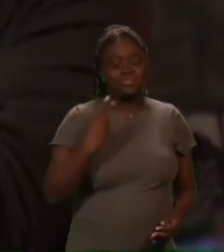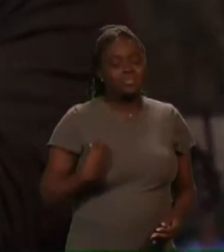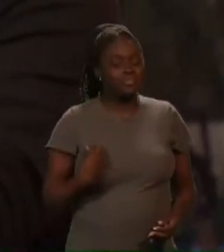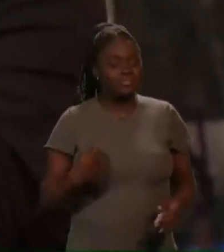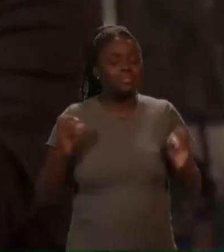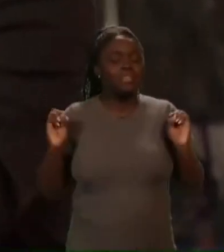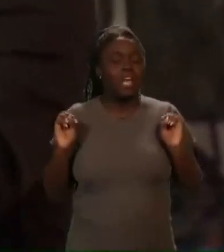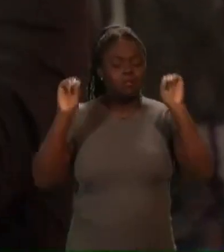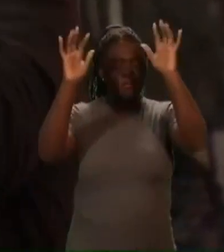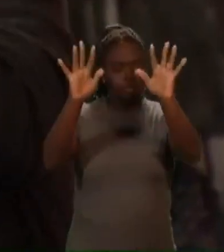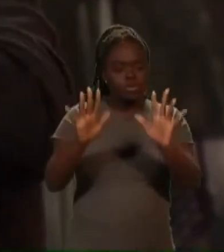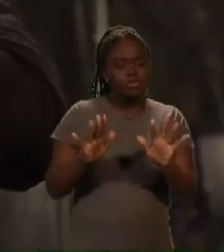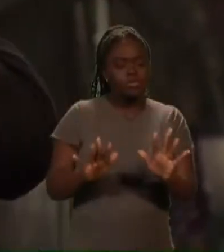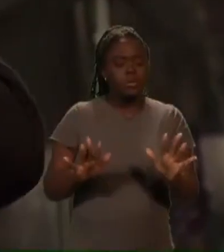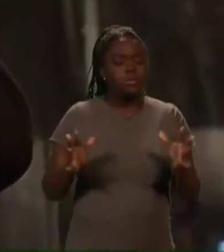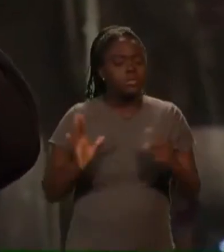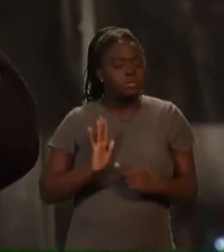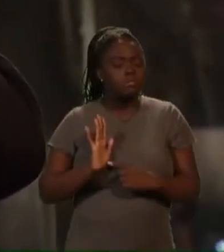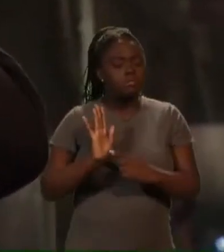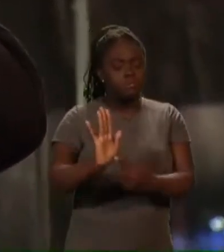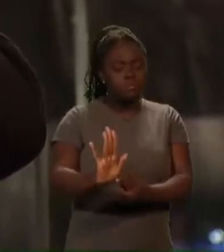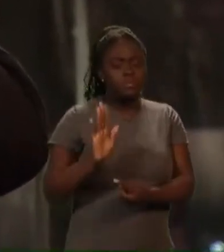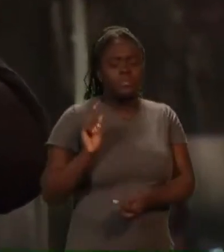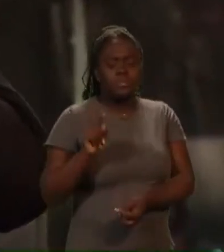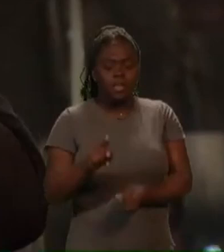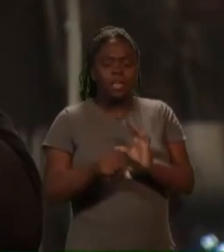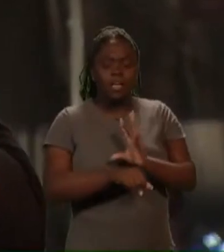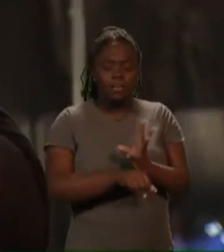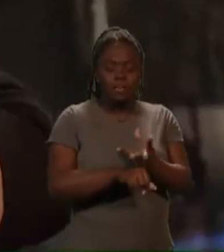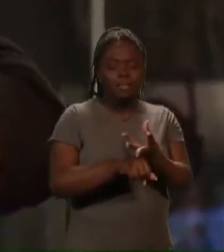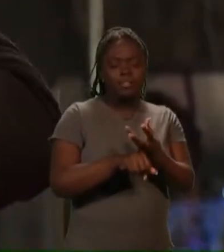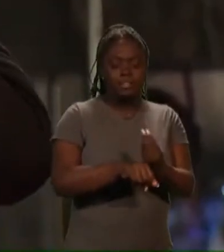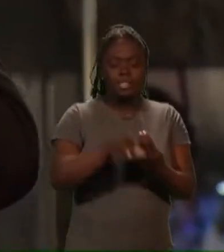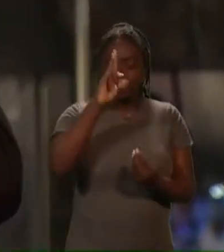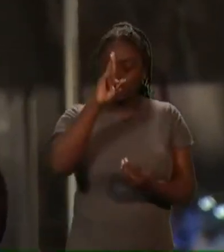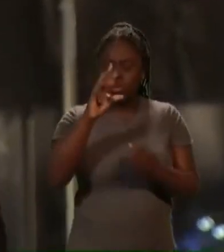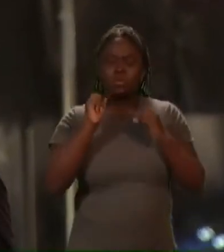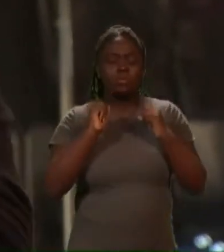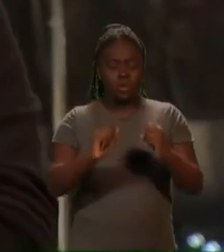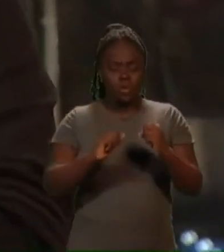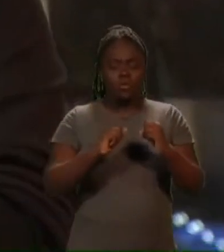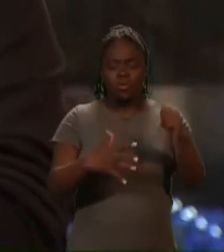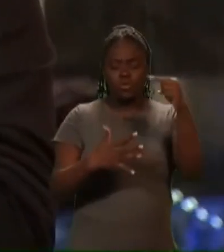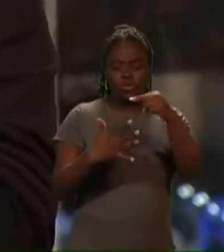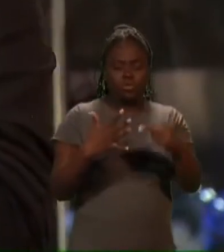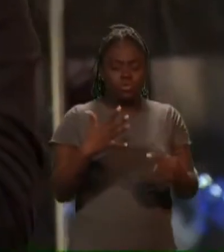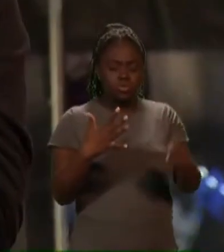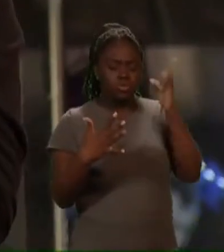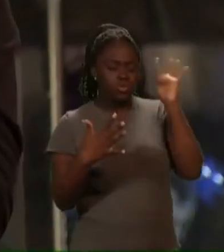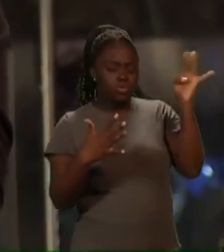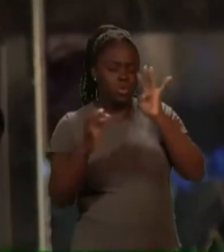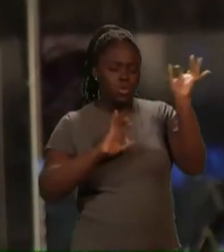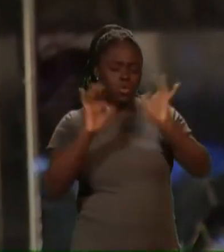Te abençoamos e apresentamos você à igreja. Senhor, pode cumprir todos os seus sonhos